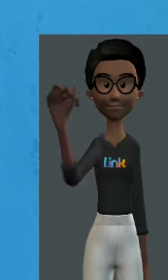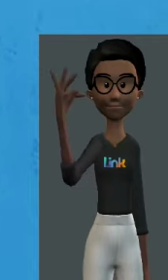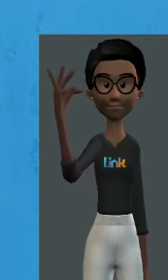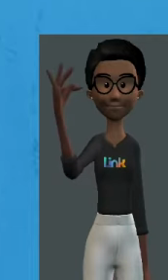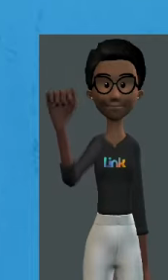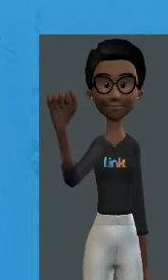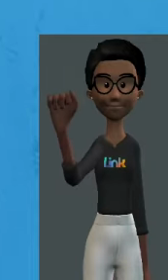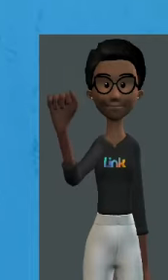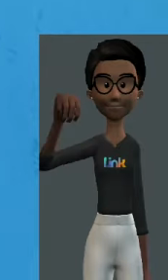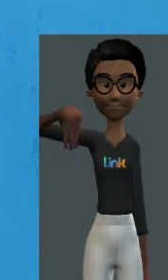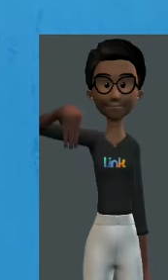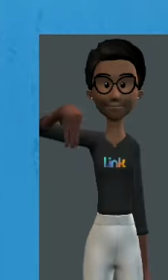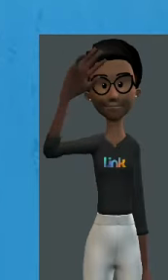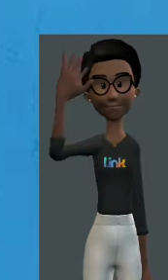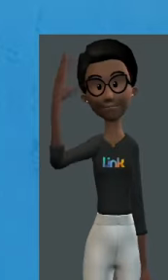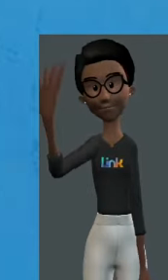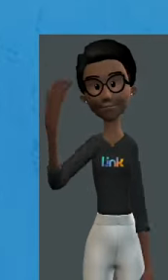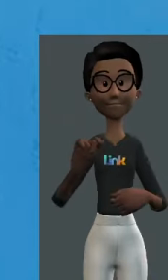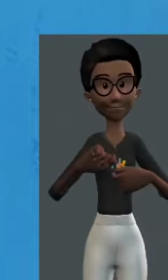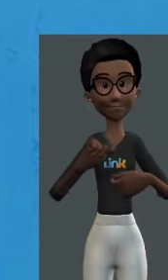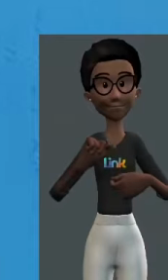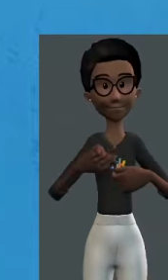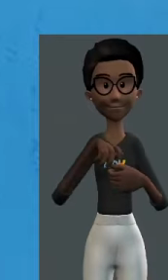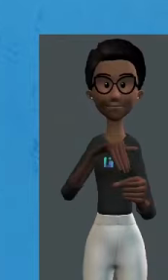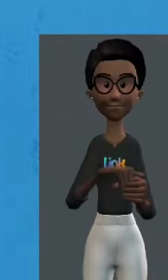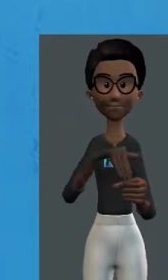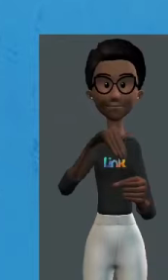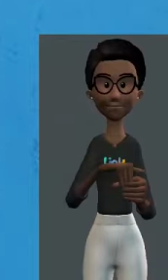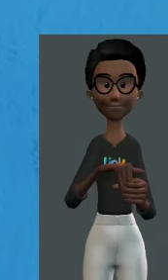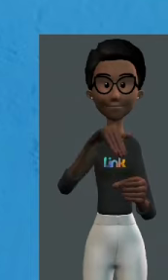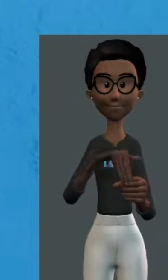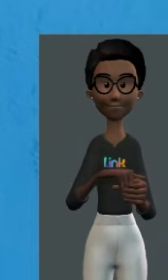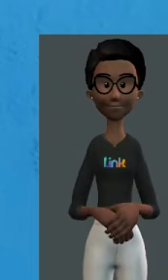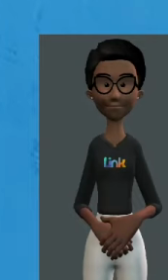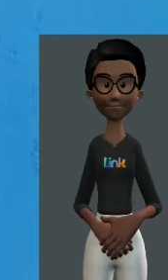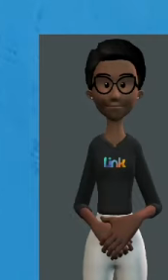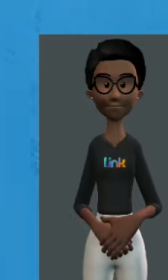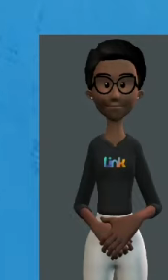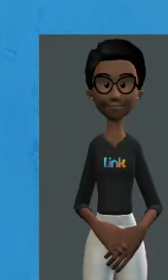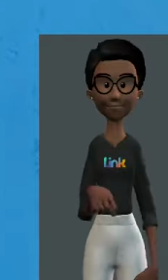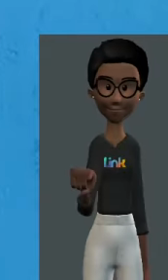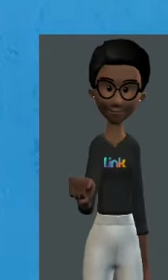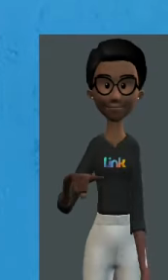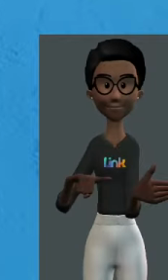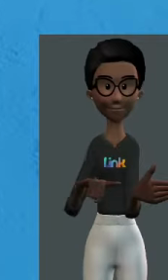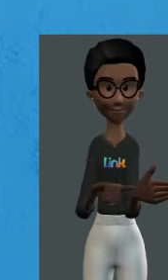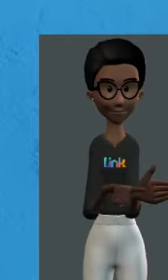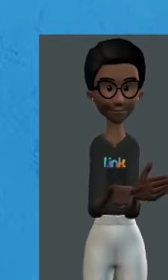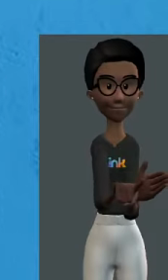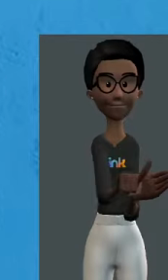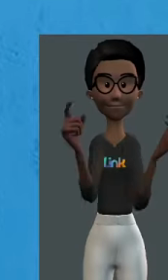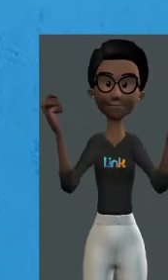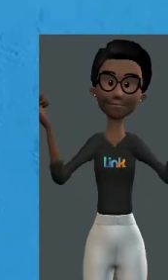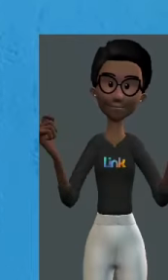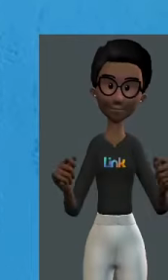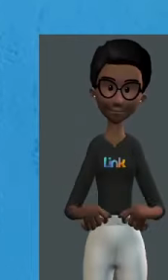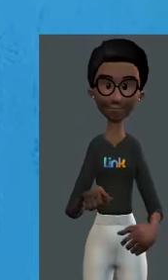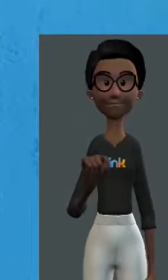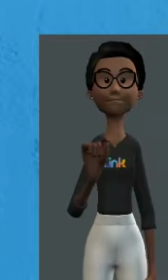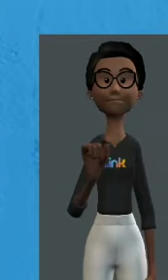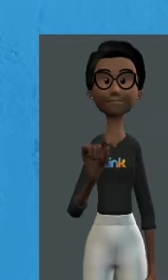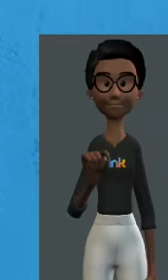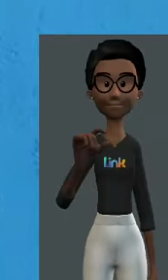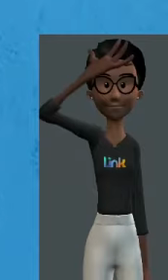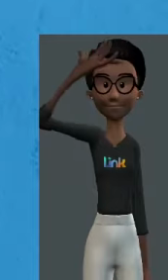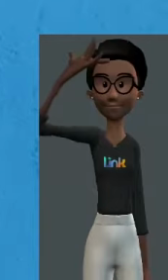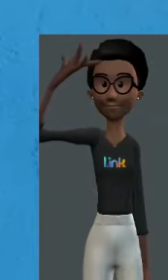simplesmente porque ele desagradava a maioria. Ou seja, a maioria tomou a sua decisão, que foi de executar Sócrates,